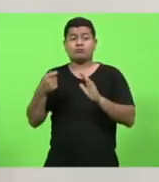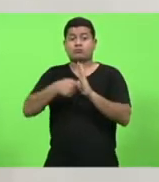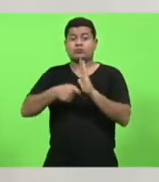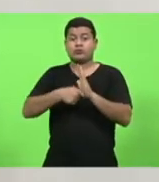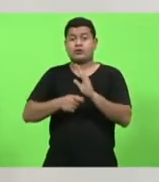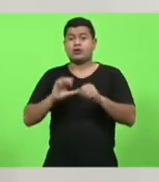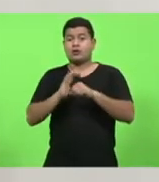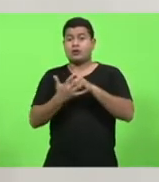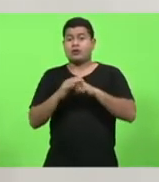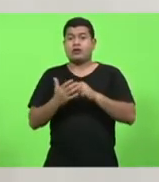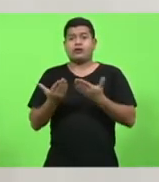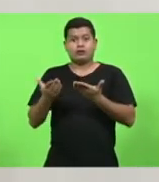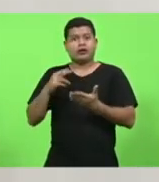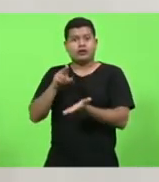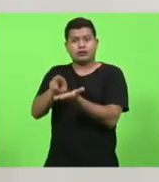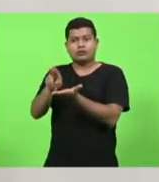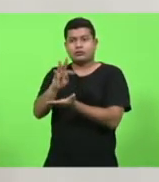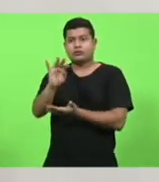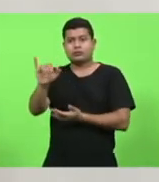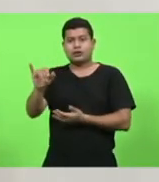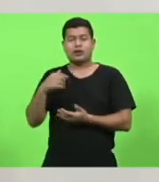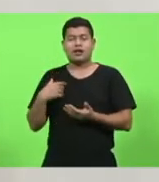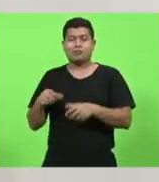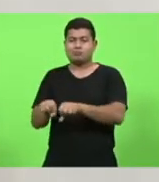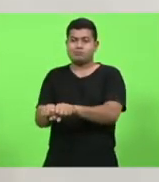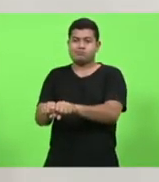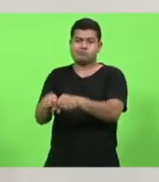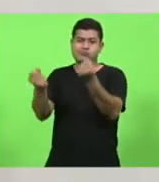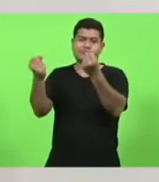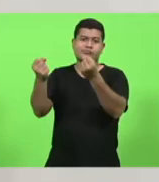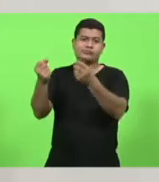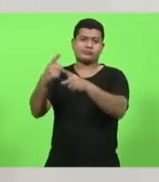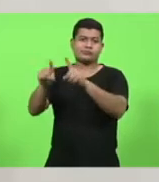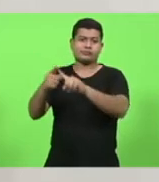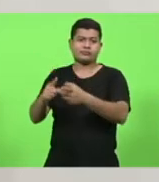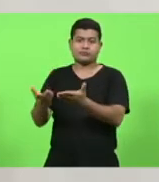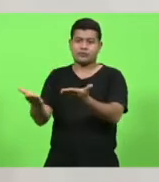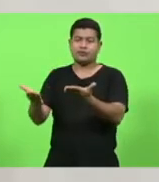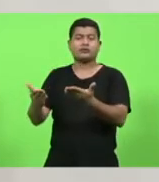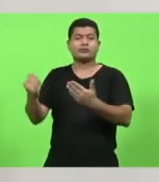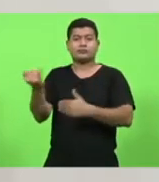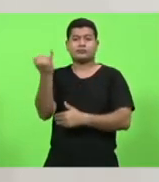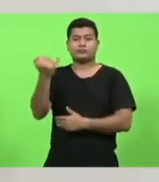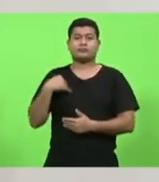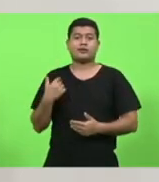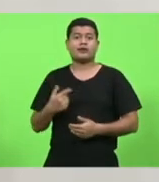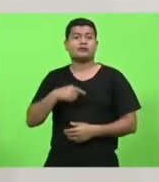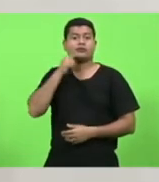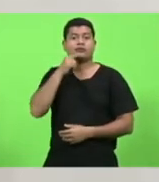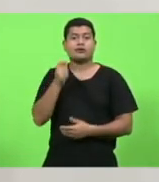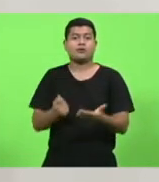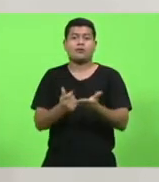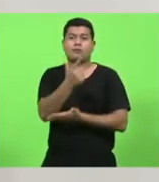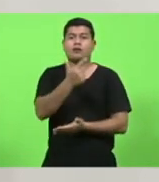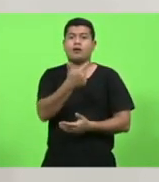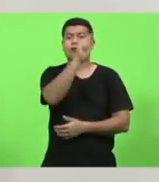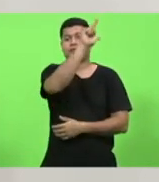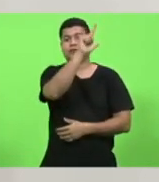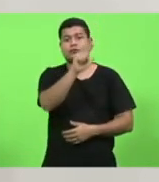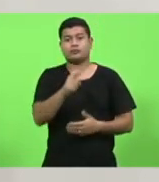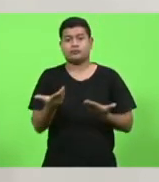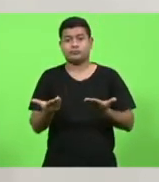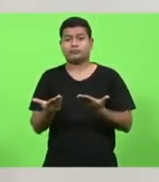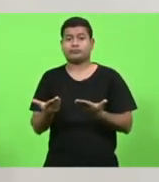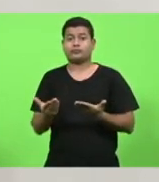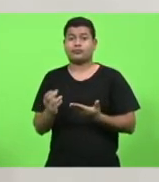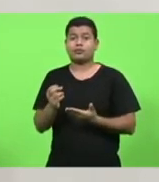repente estraga um equipamento que é necessário, que é importante, e eles não têm condições agora de comprar um novo equipamento, e tampouco